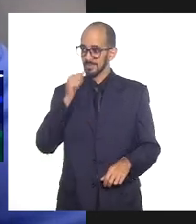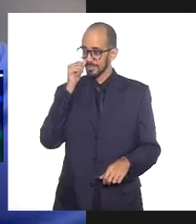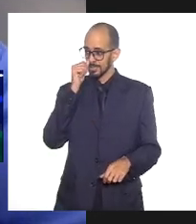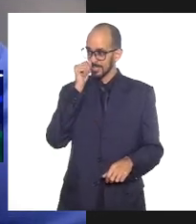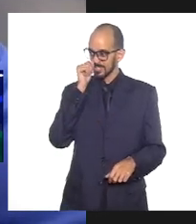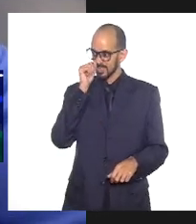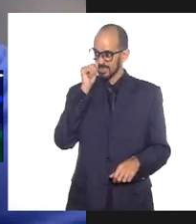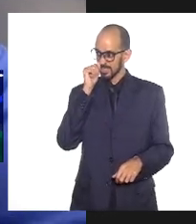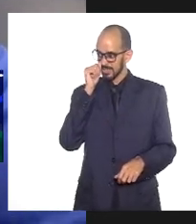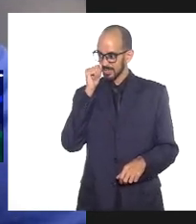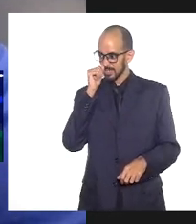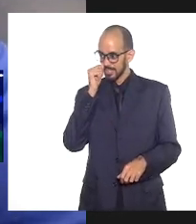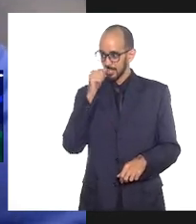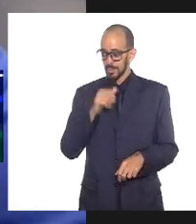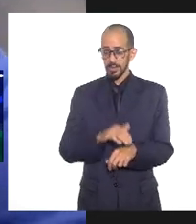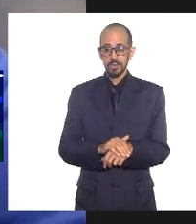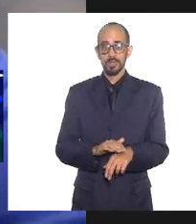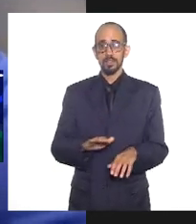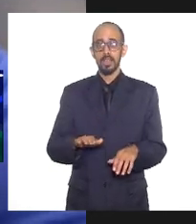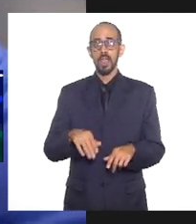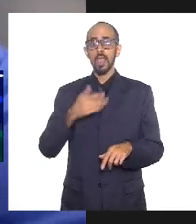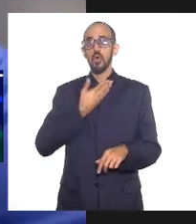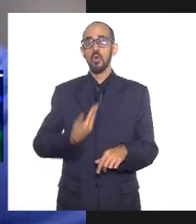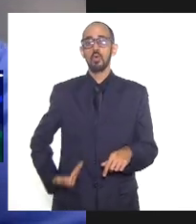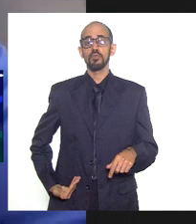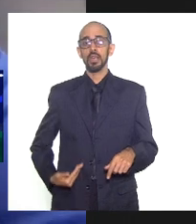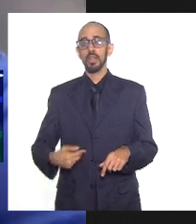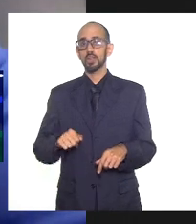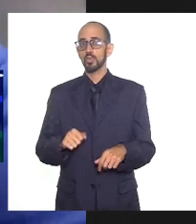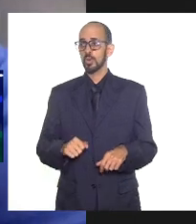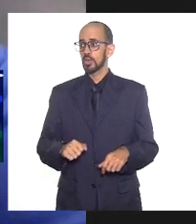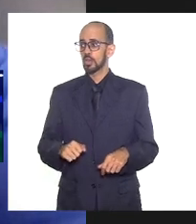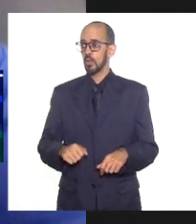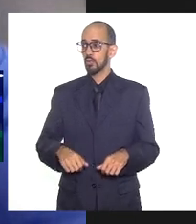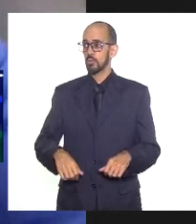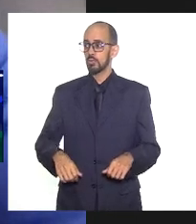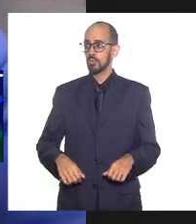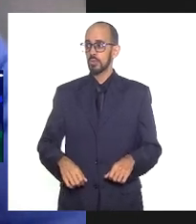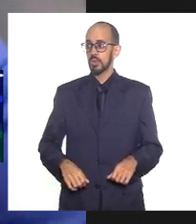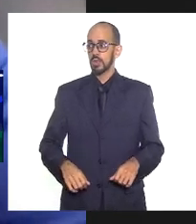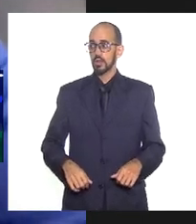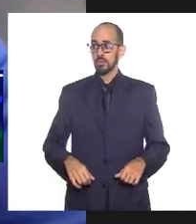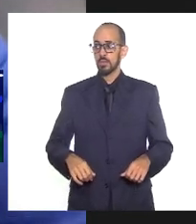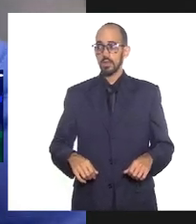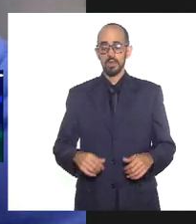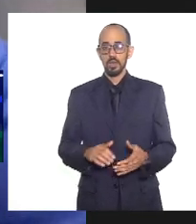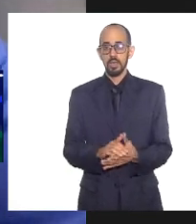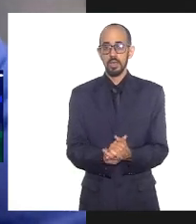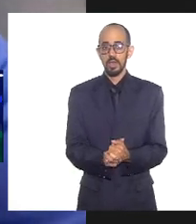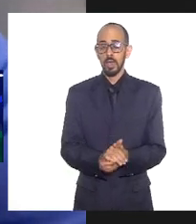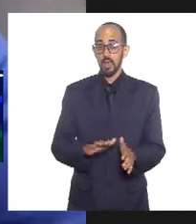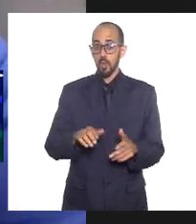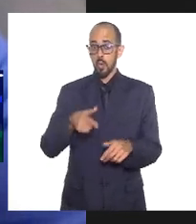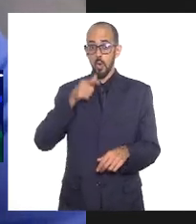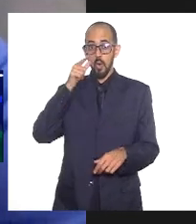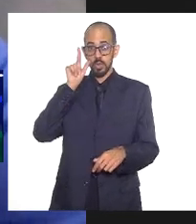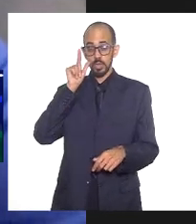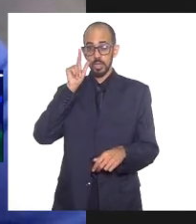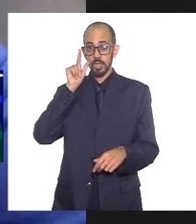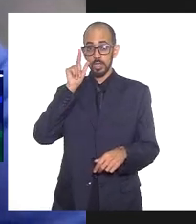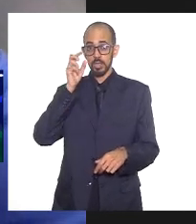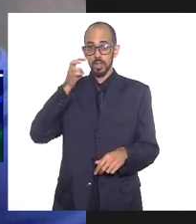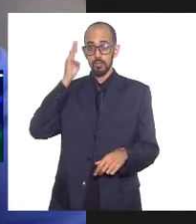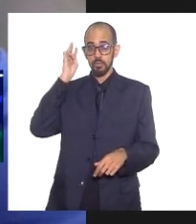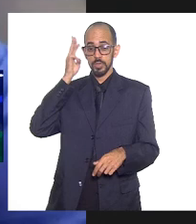isso. E o responsável é o governador do Estado. Ontem, Wilson Witzel, que mandava atirar, mirar e